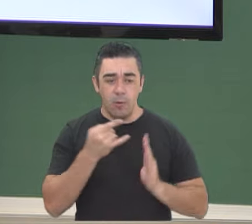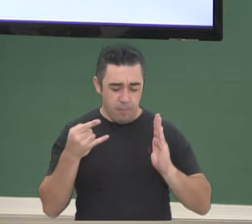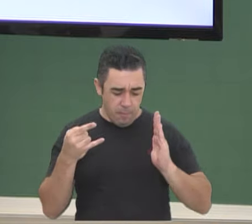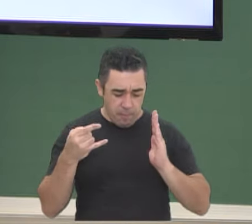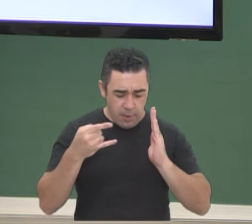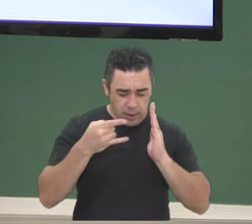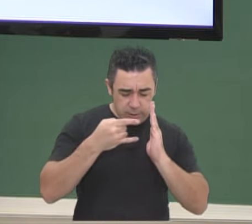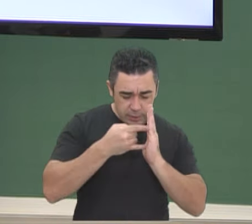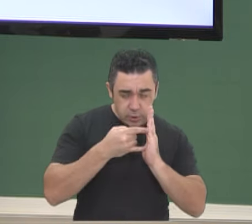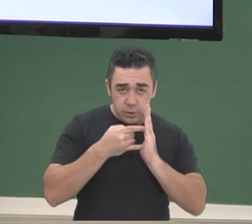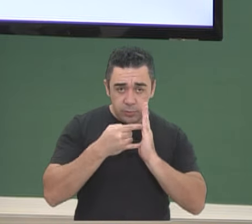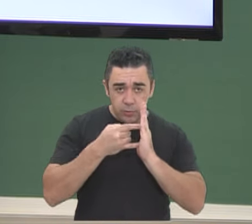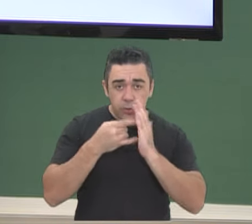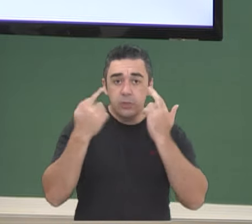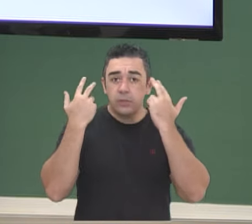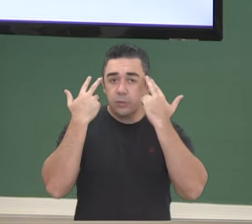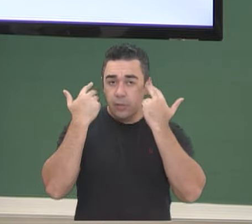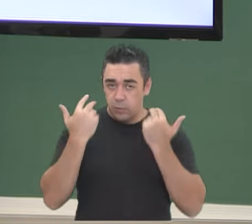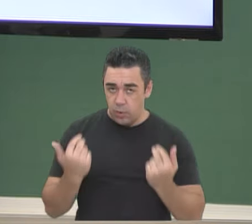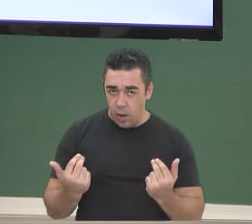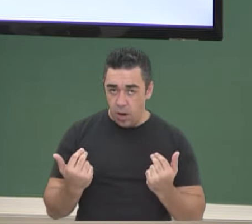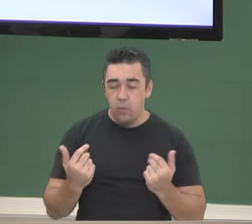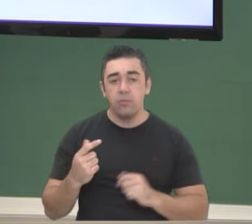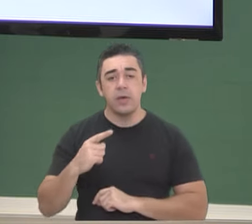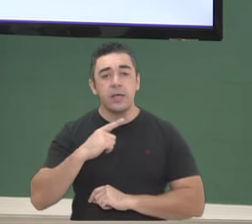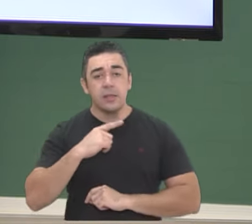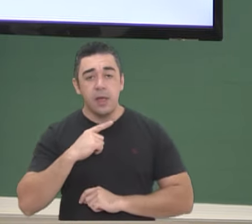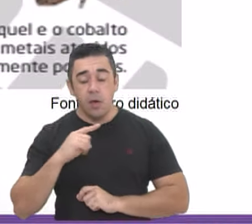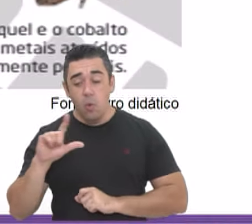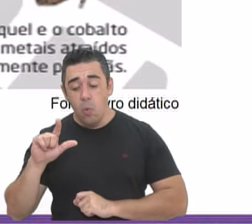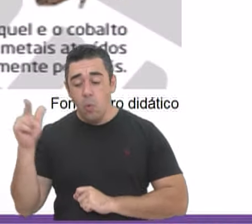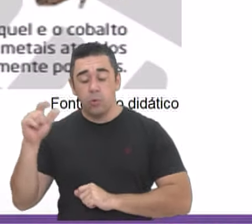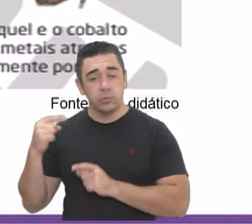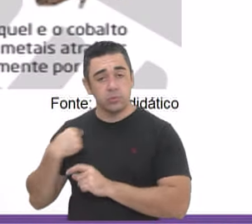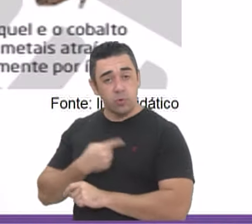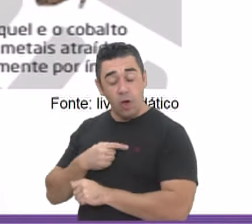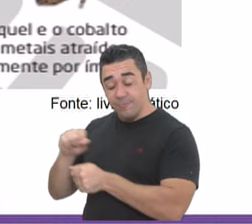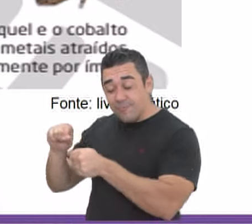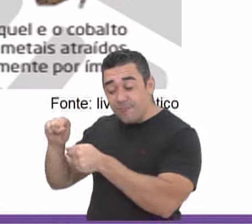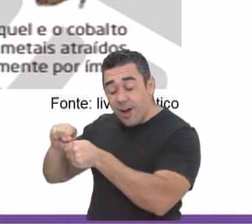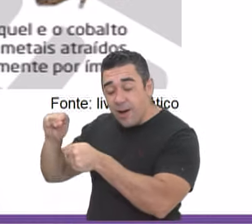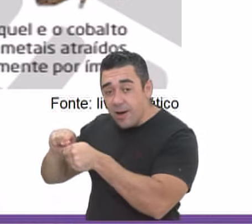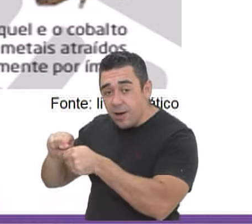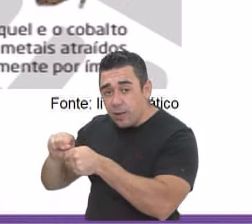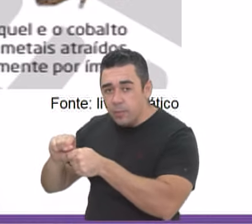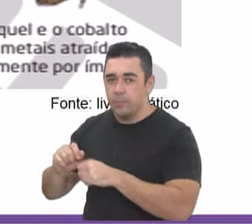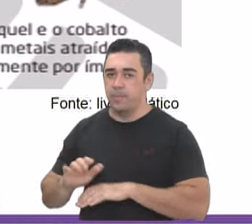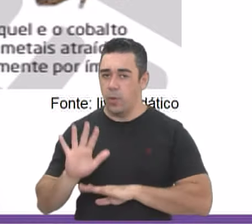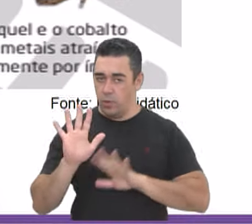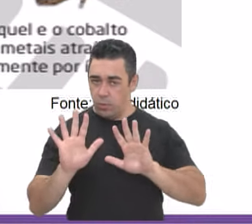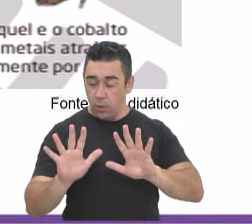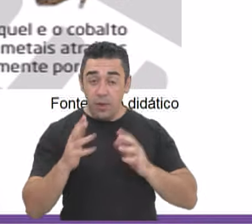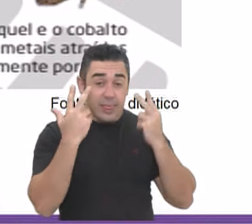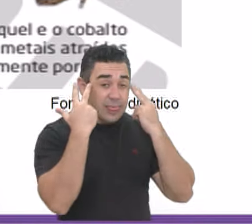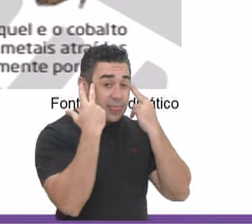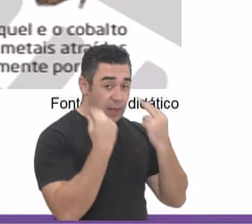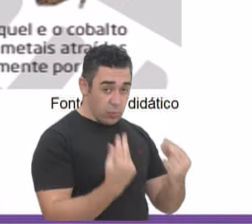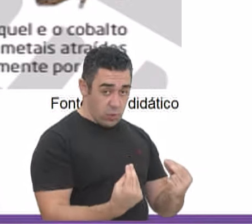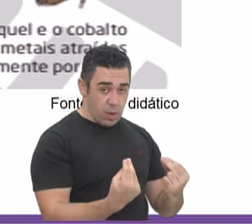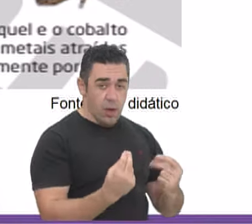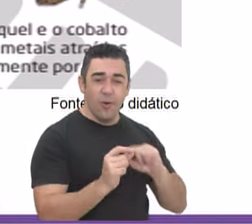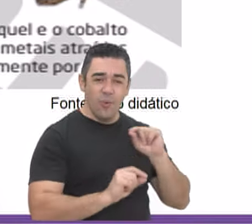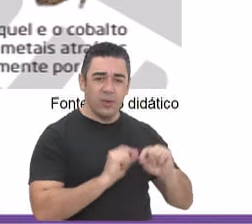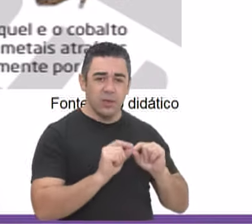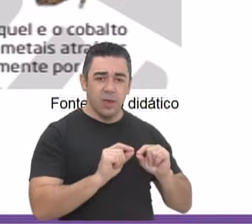magnetismo natural eo artificial como assim professora magnetismo natural pessoal são